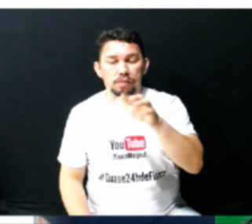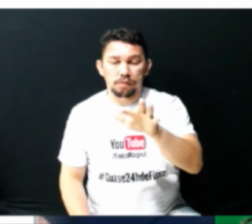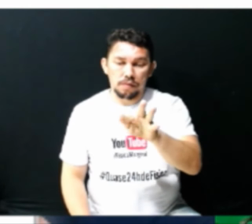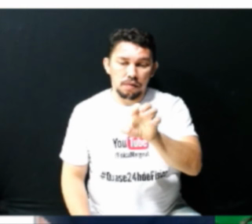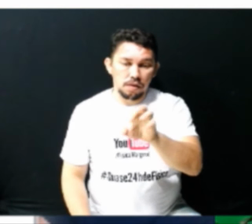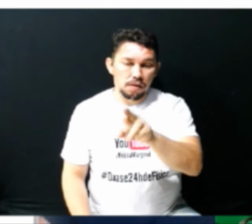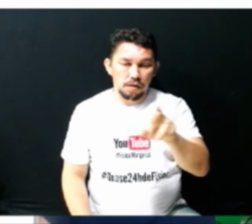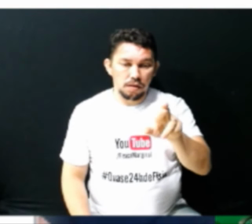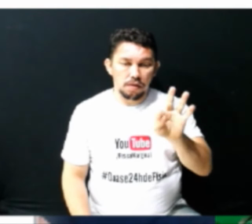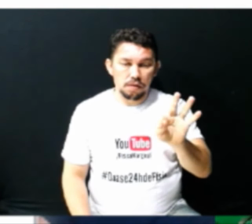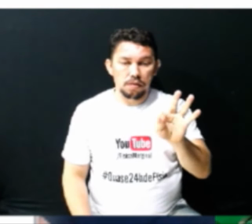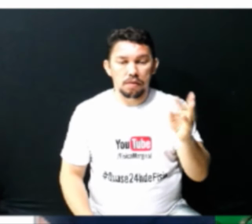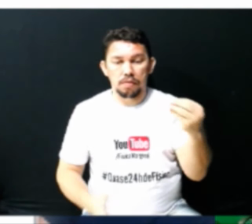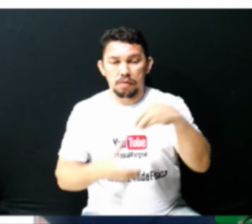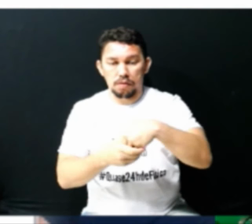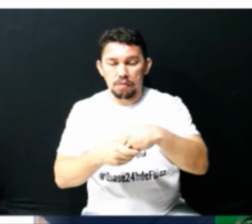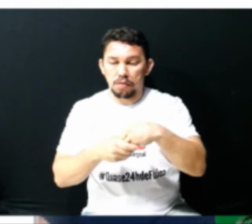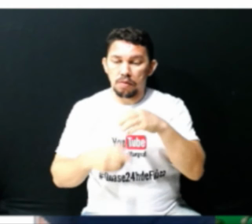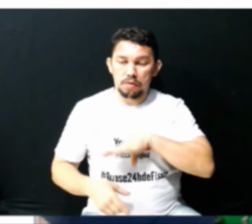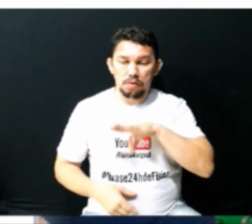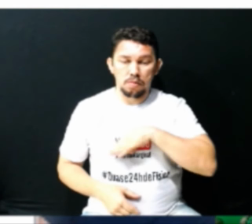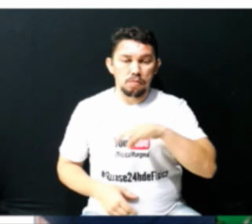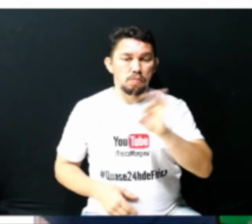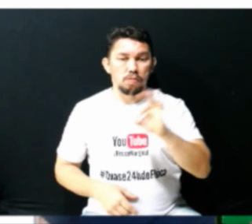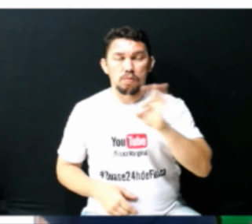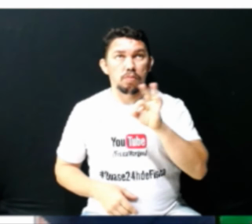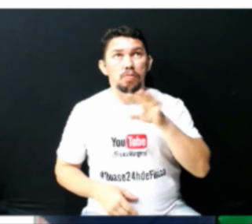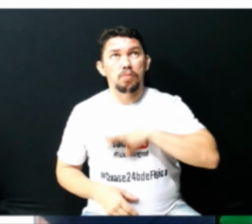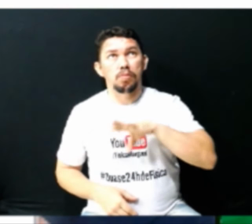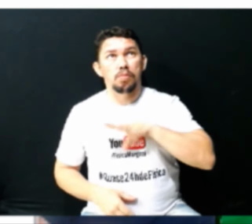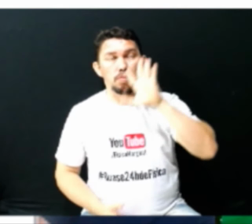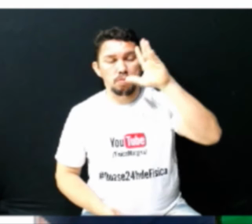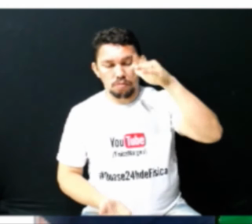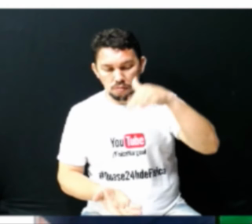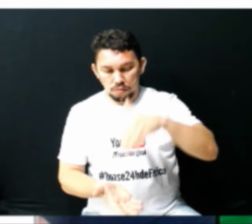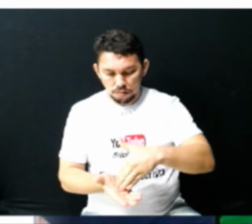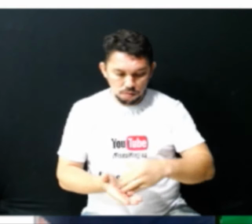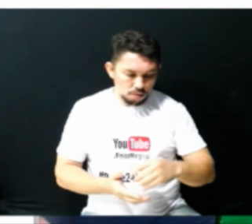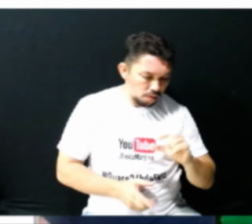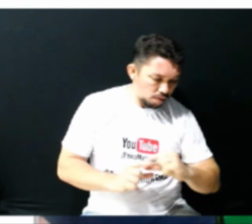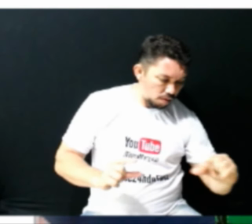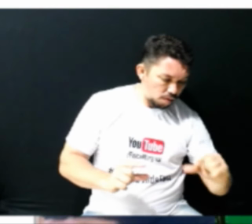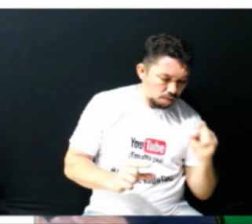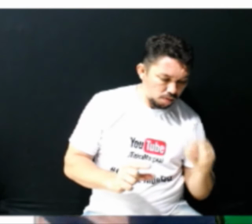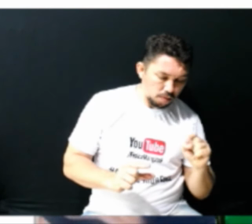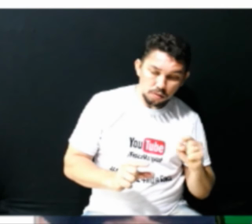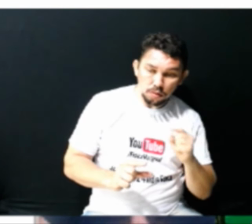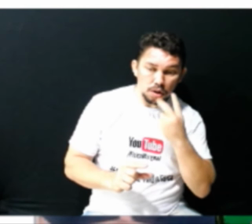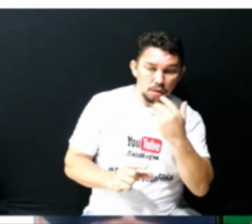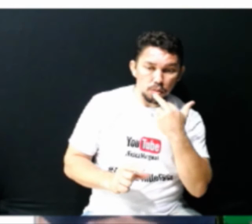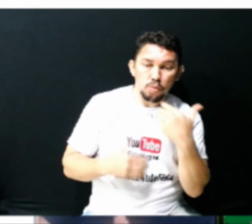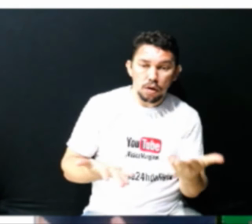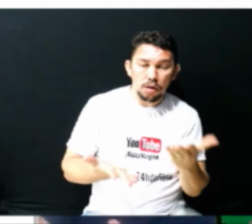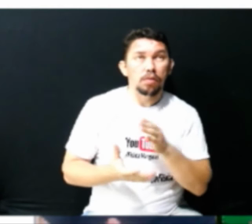em português, mas se não tiver em português, lá embaixo no rodapé você pode escolher o idioma. A